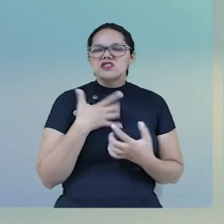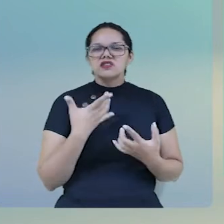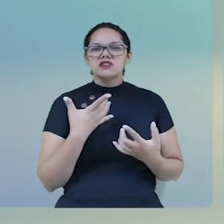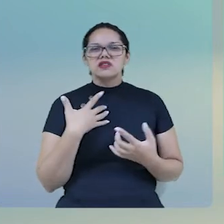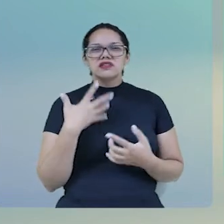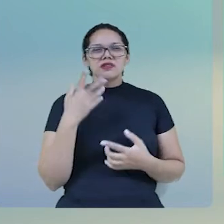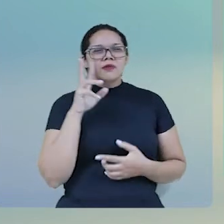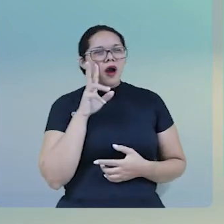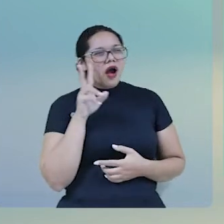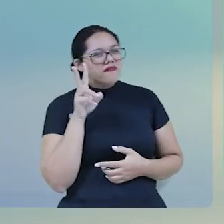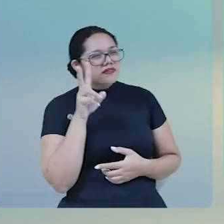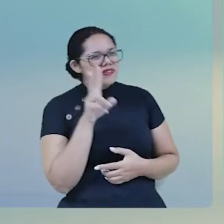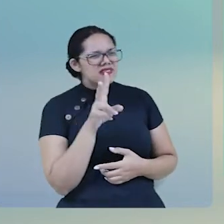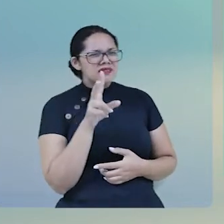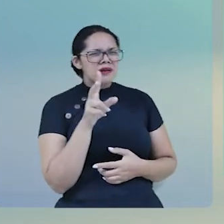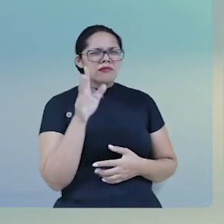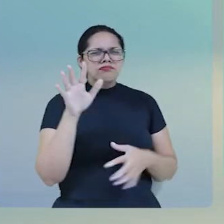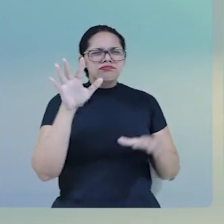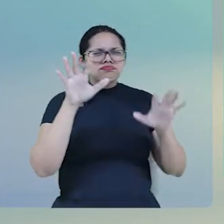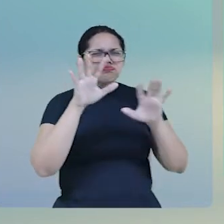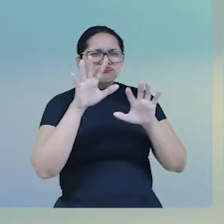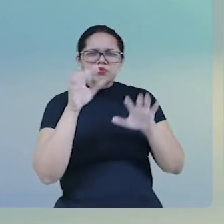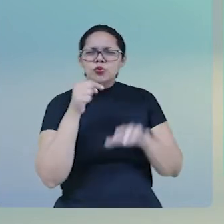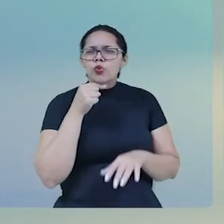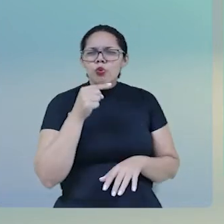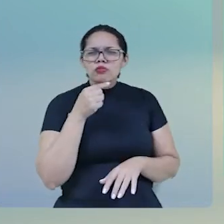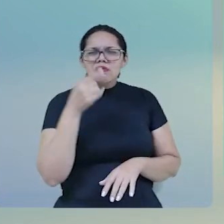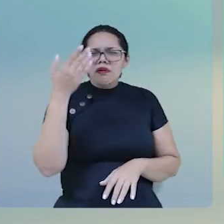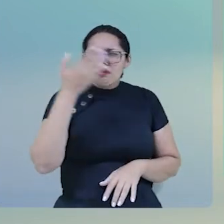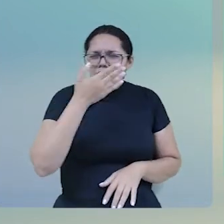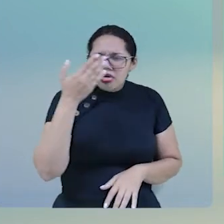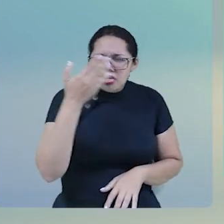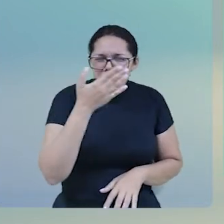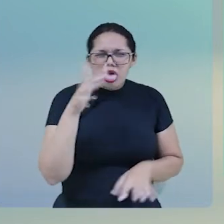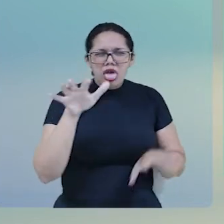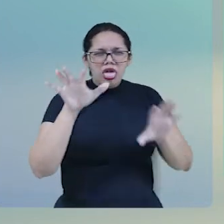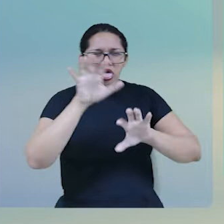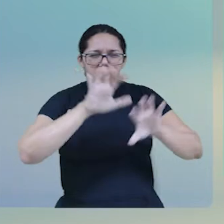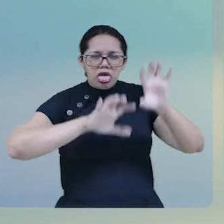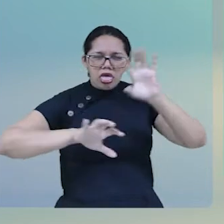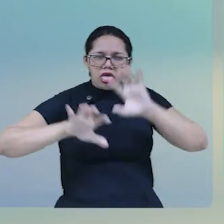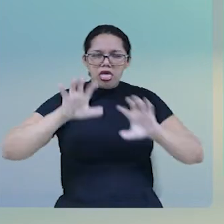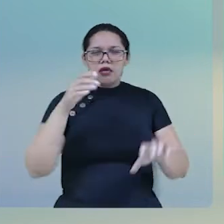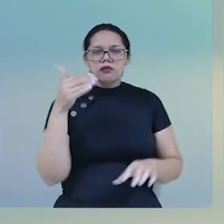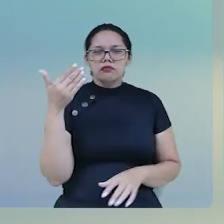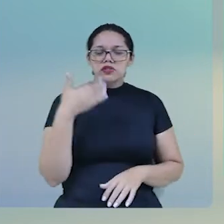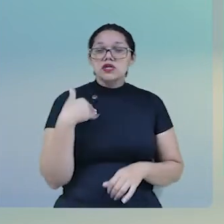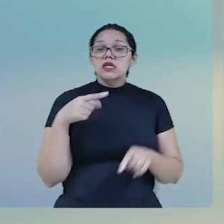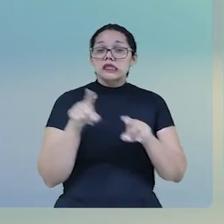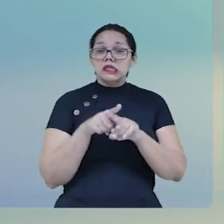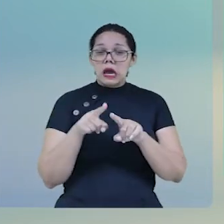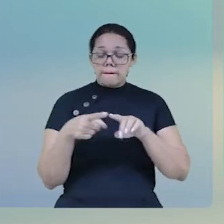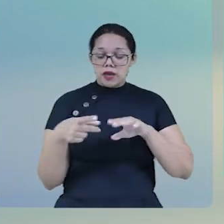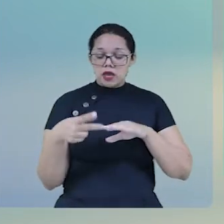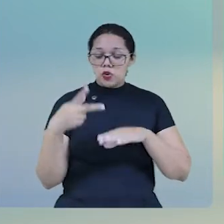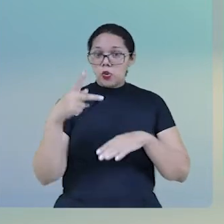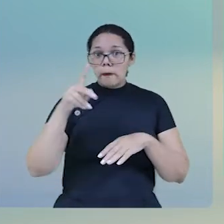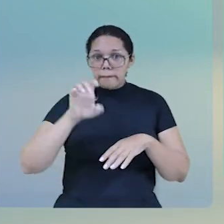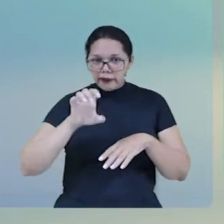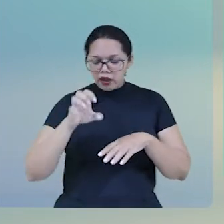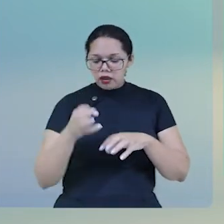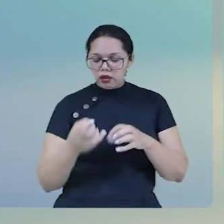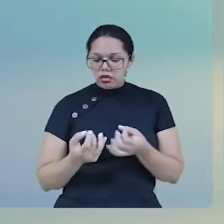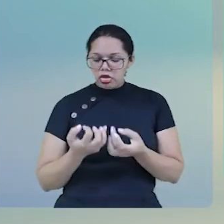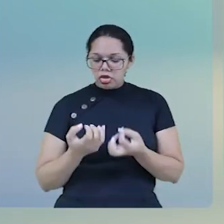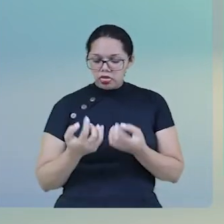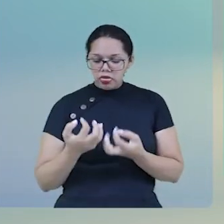uma alteração da minha visão, a minha visão vai ficando mais turva, minha visão vai ficando mais embaçada, formigamento nos